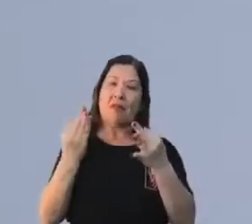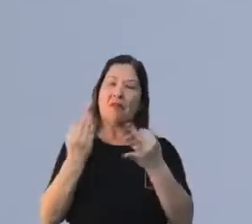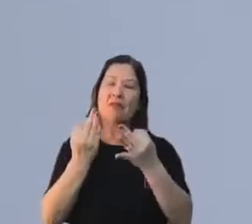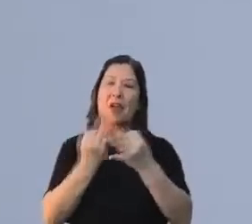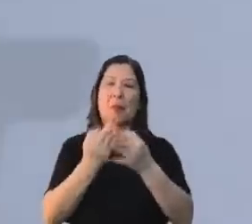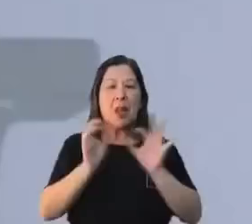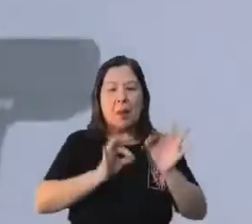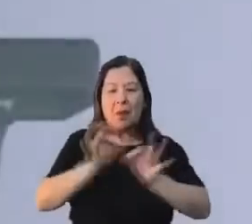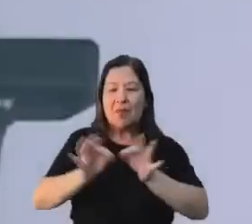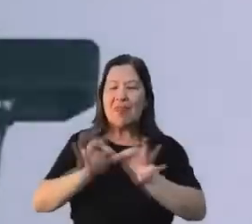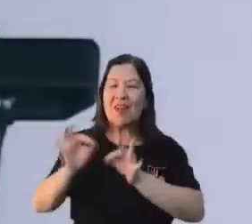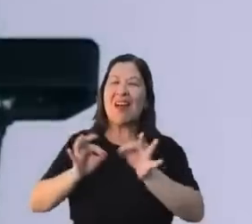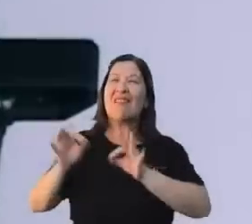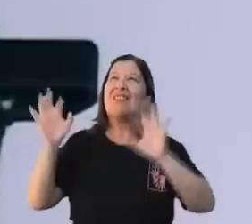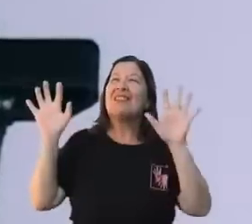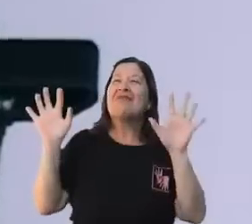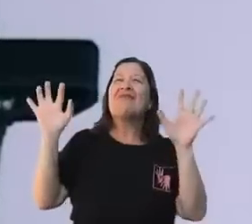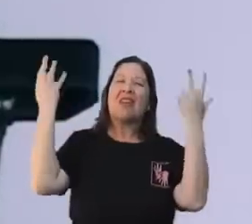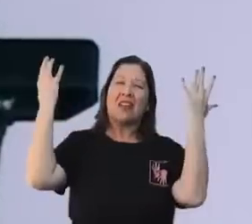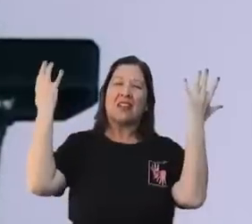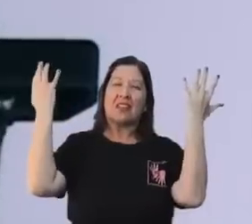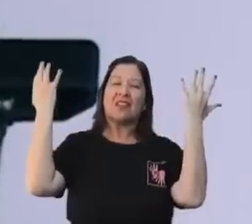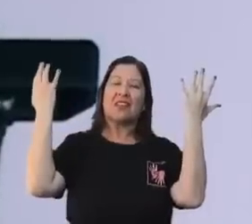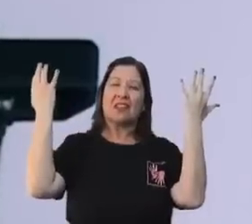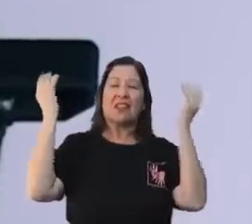ainda despertando sentimentos tão